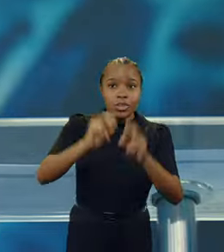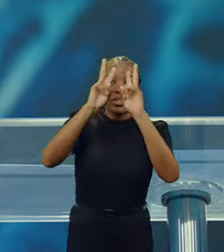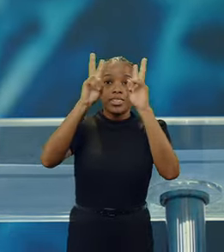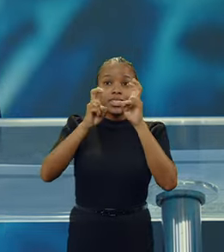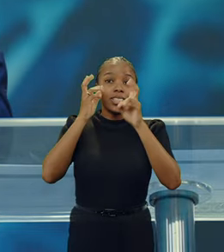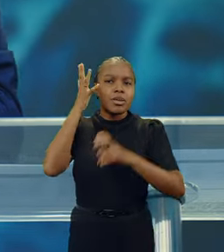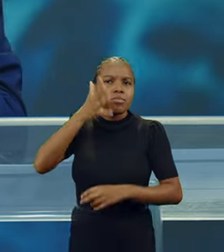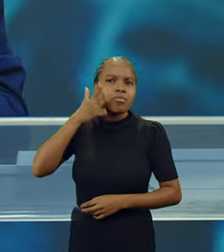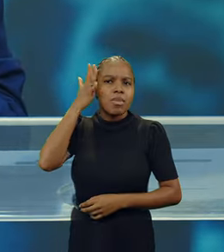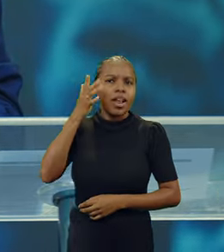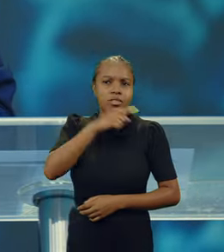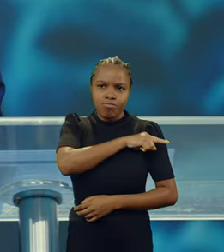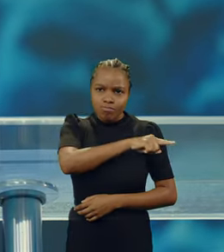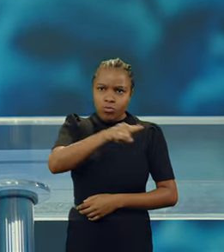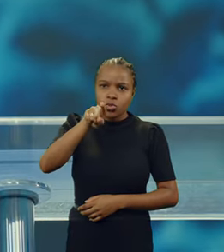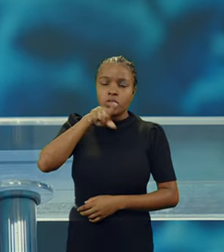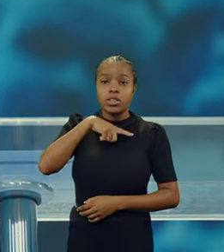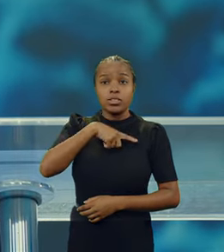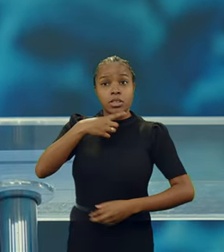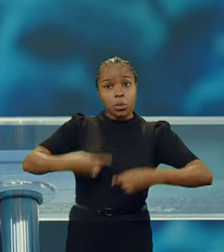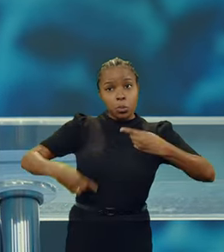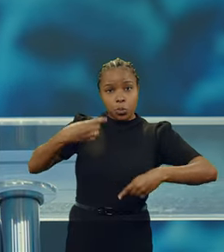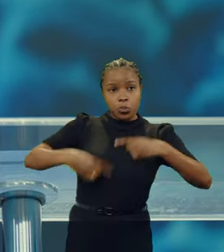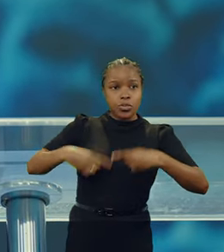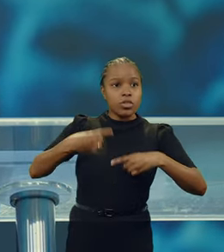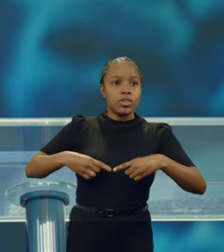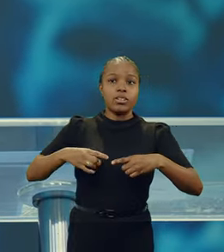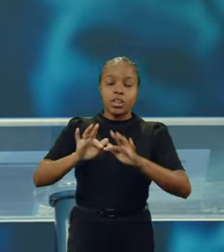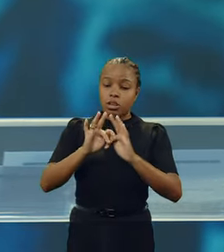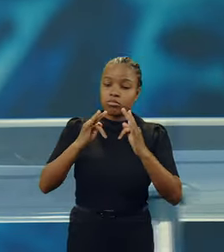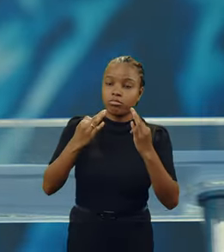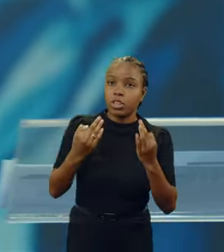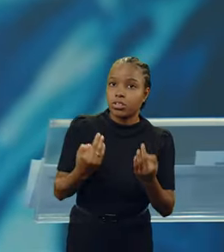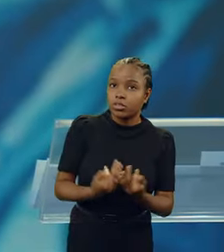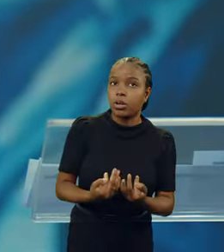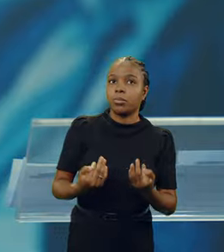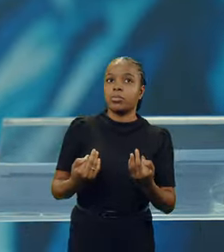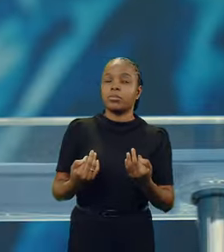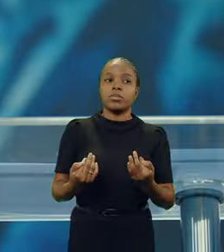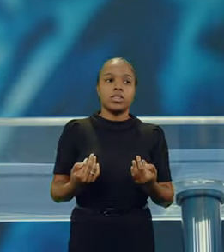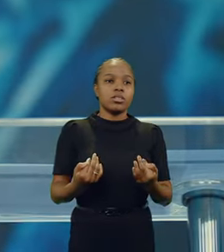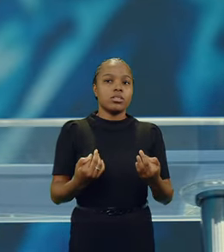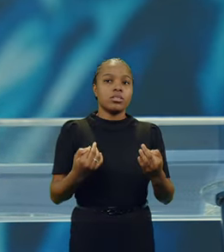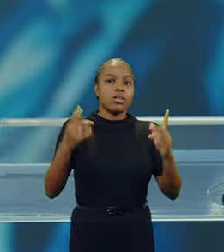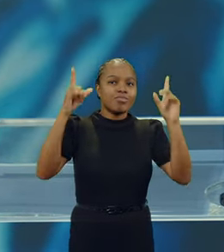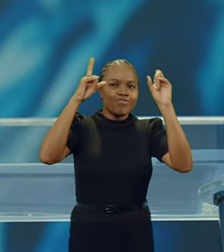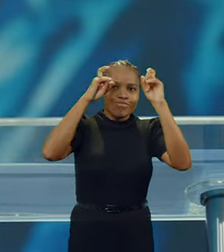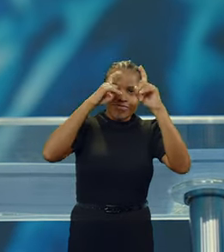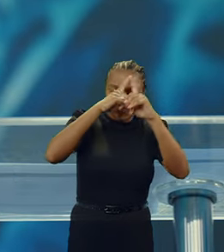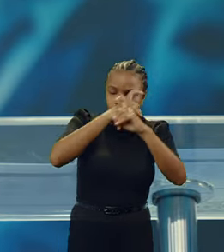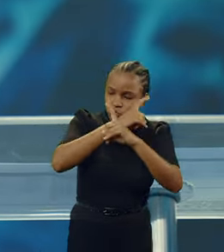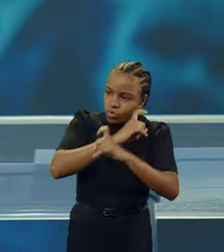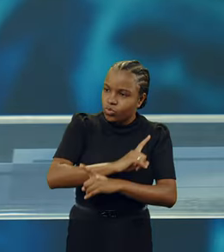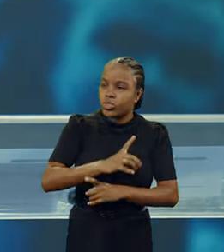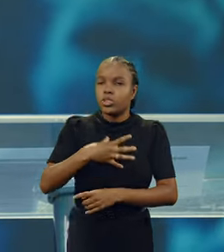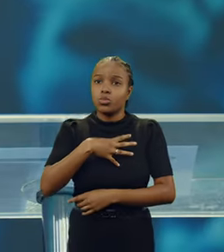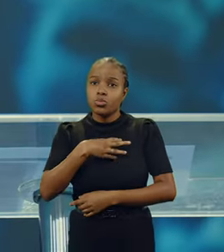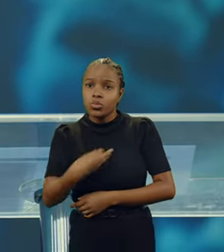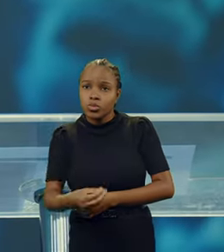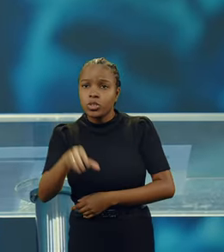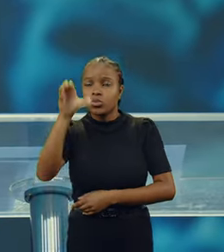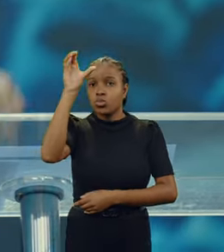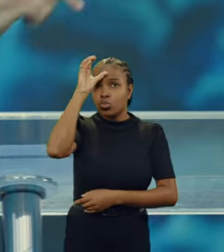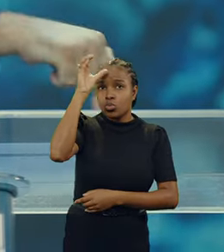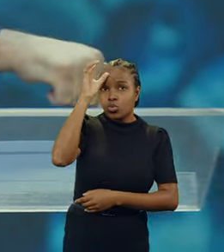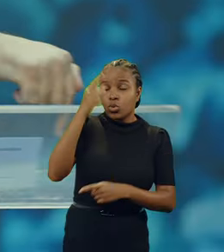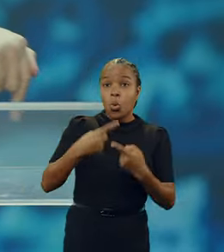enfrentado desafios nas famílias, nos parentes de primeiro grau, de segundo grau, e você crê que